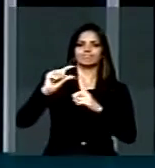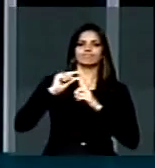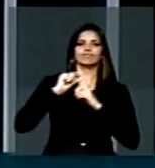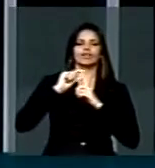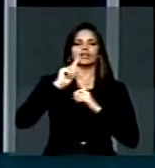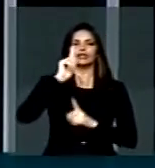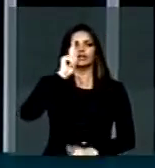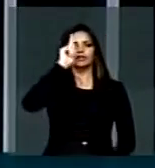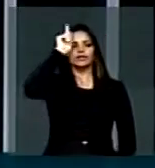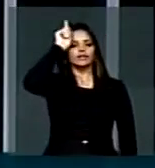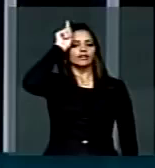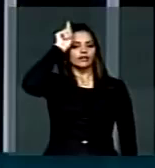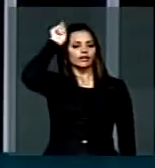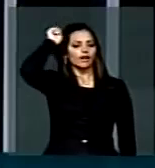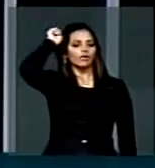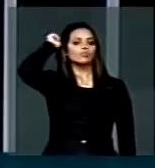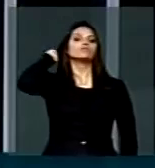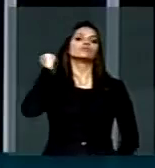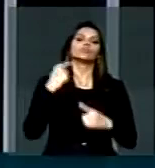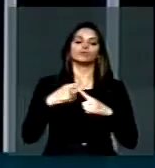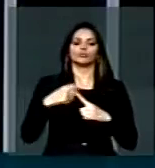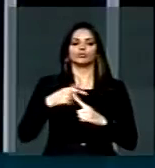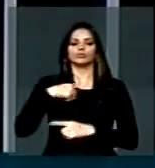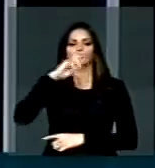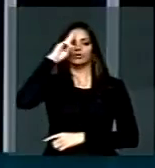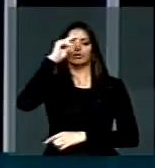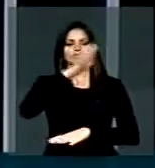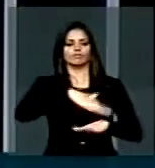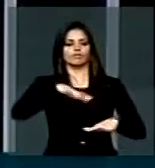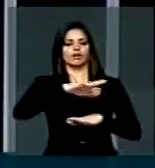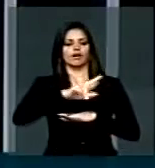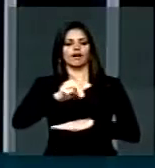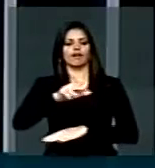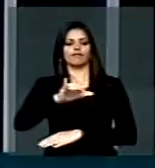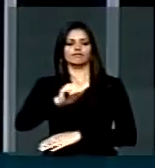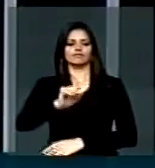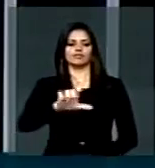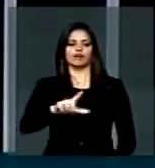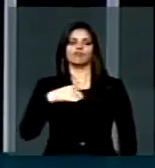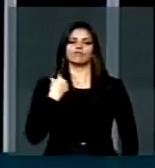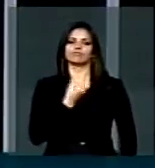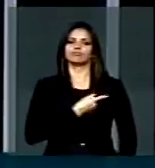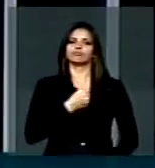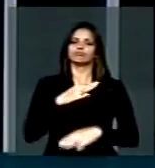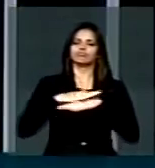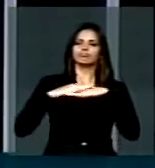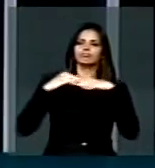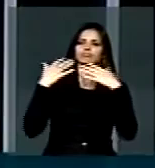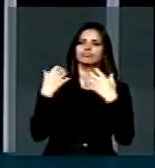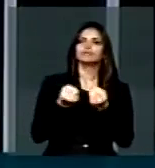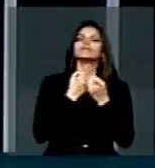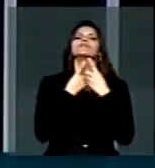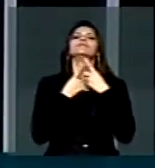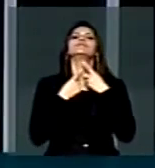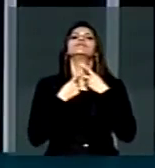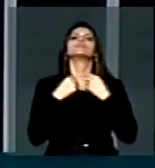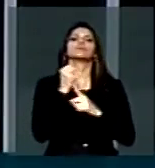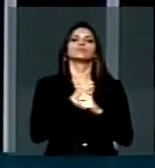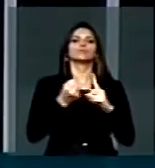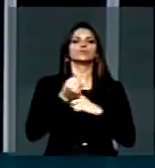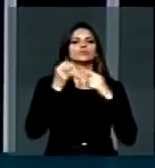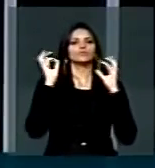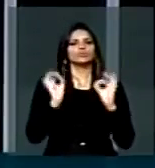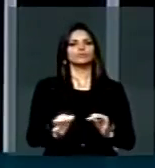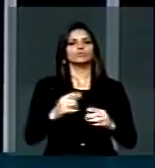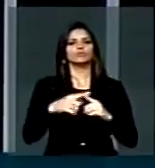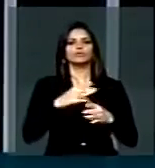Nelson Mandela contra a dominação racial. Acalentemos o desejo de uma sociedade justa, em